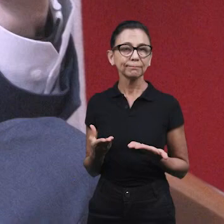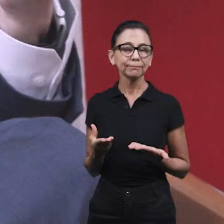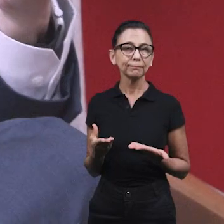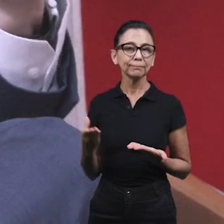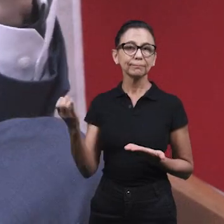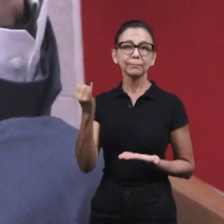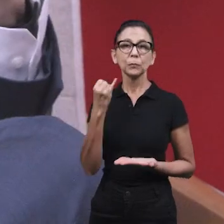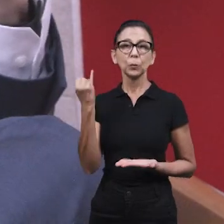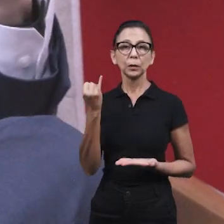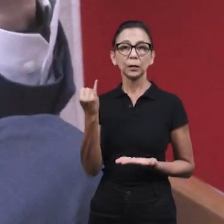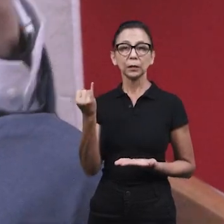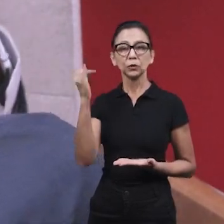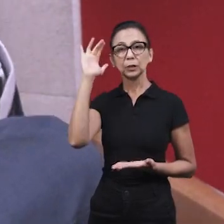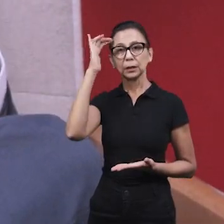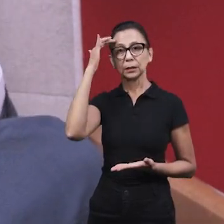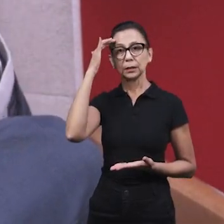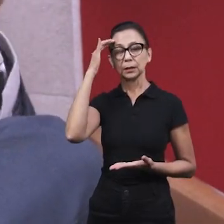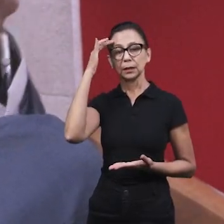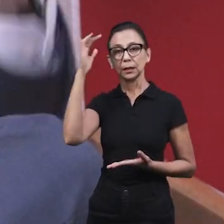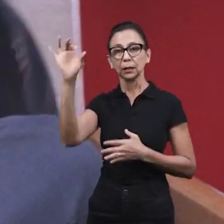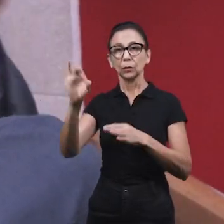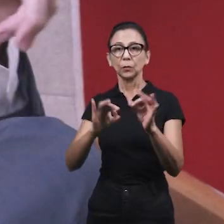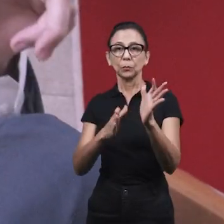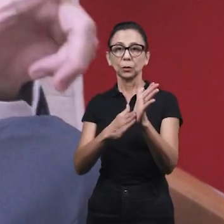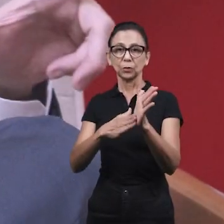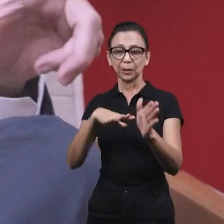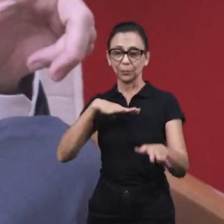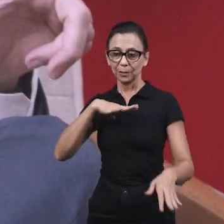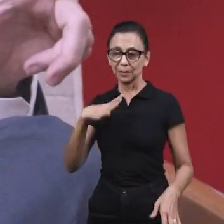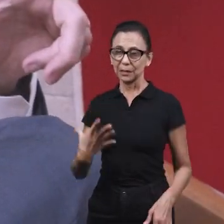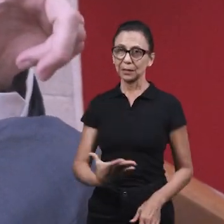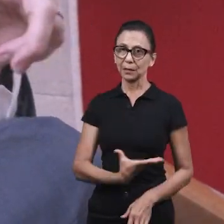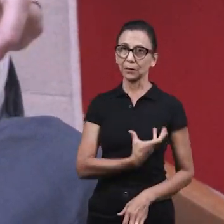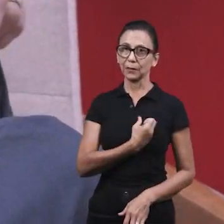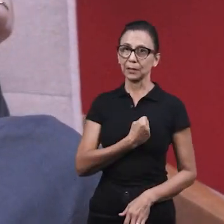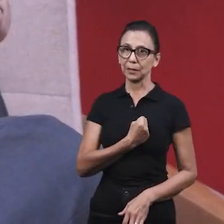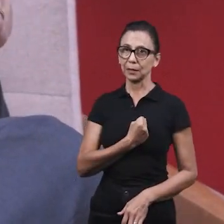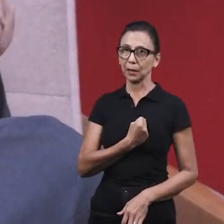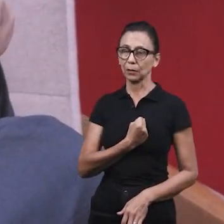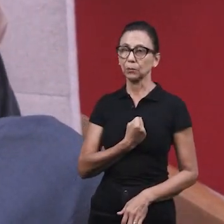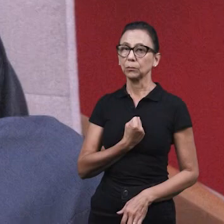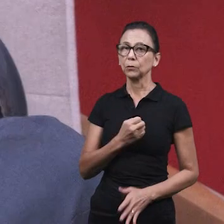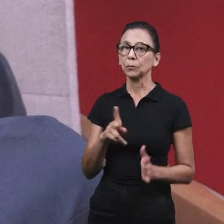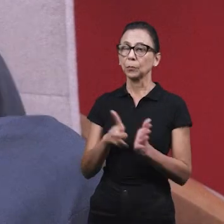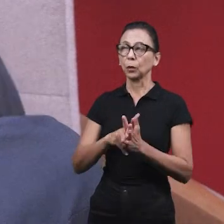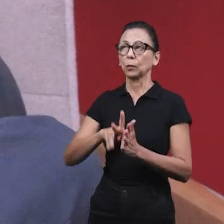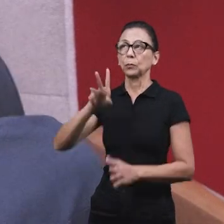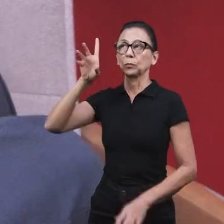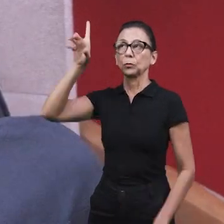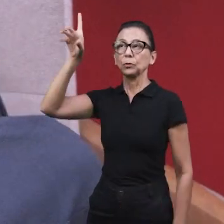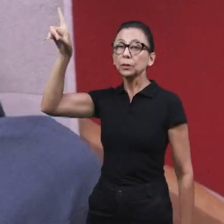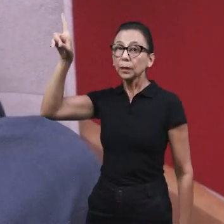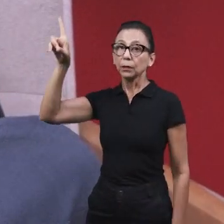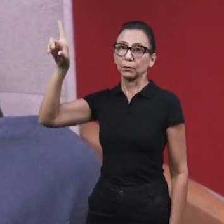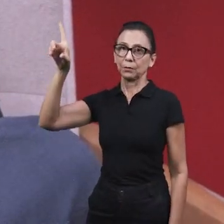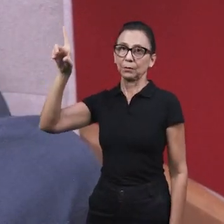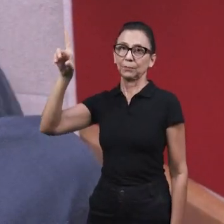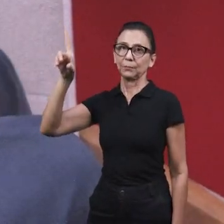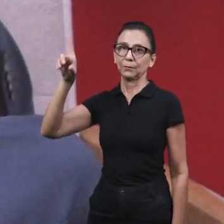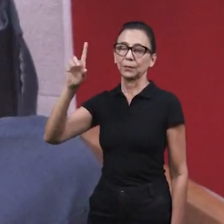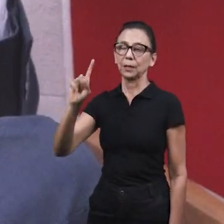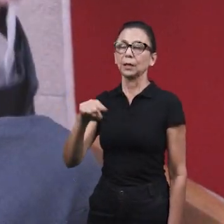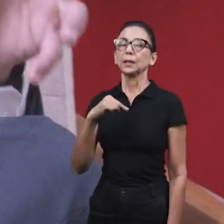de salvação e somos impelidos pelo Espírito Santo a alcançar os mistérios